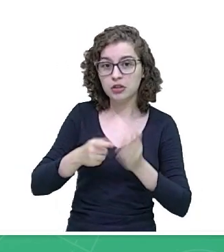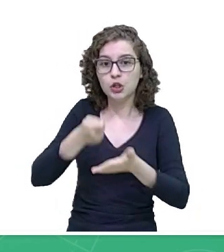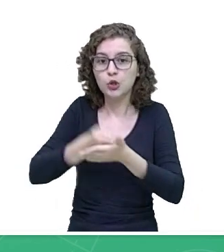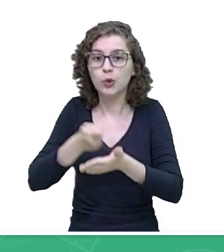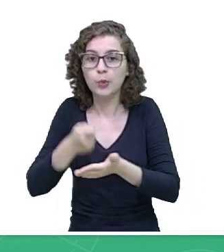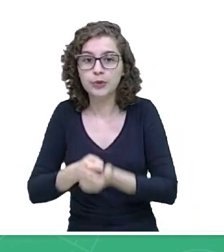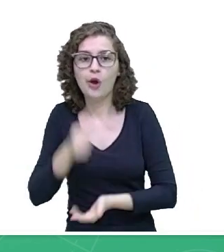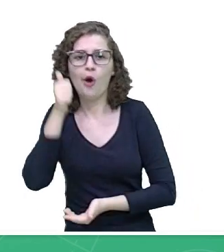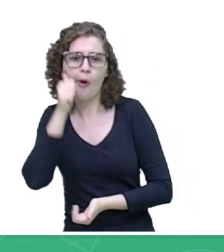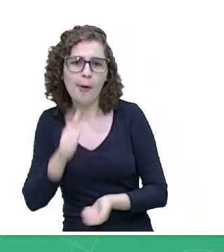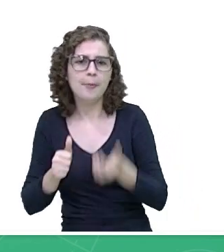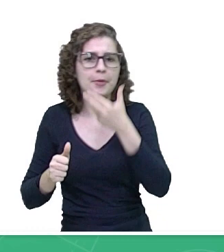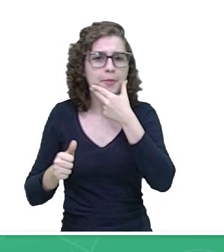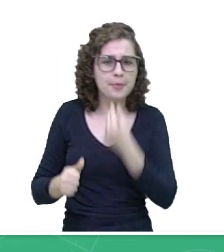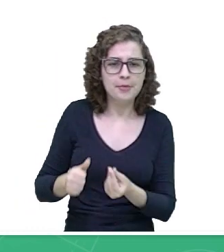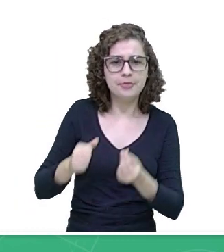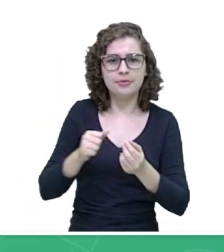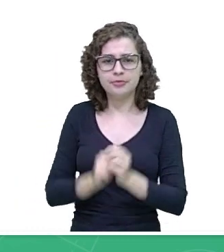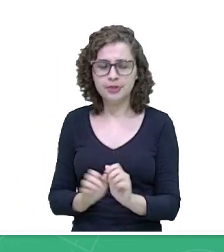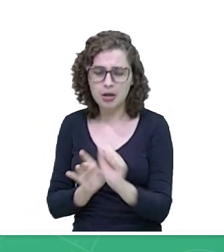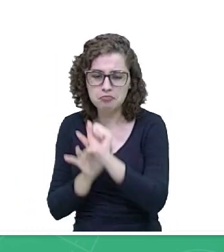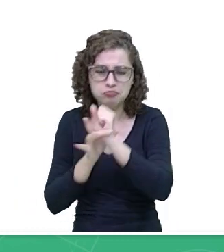homens a lutar pela própria salvação.